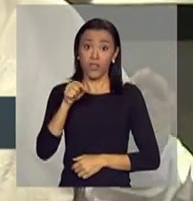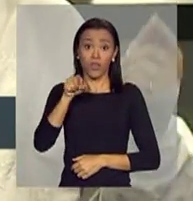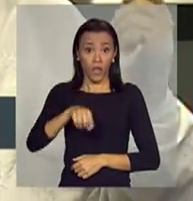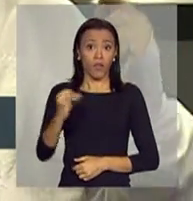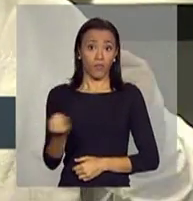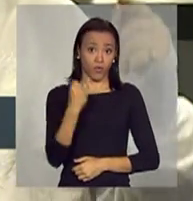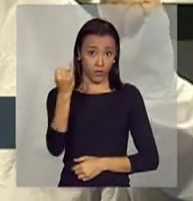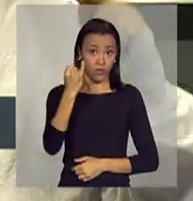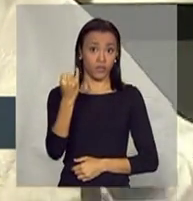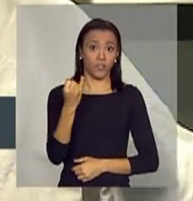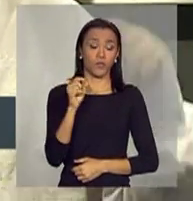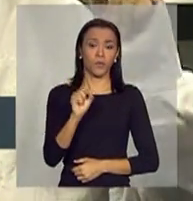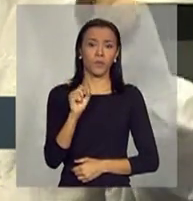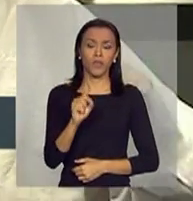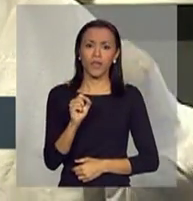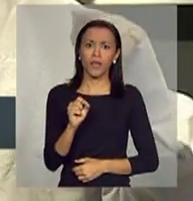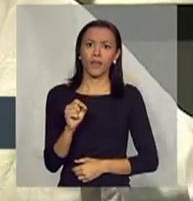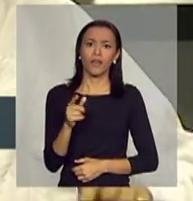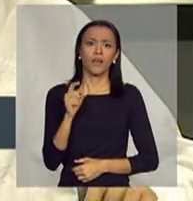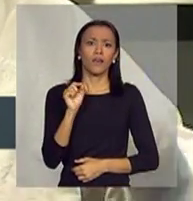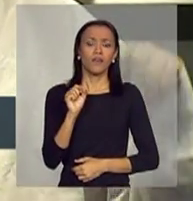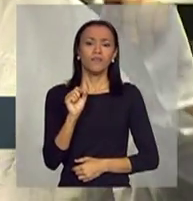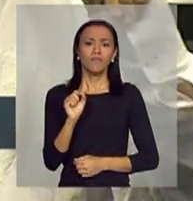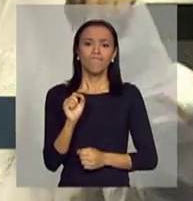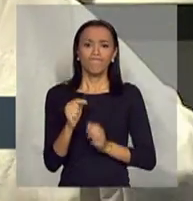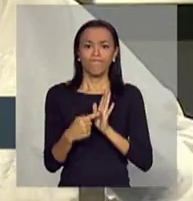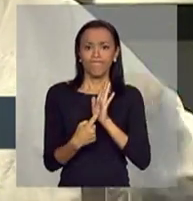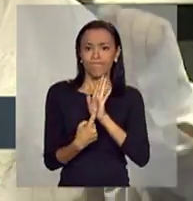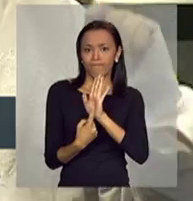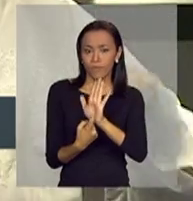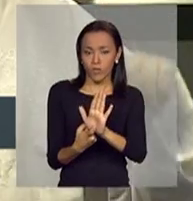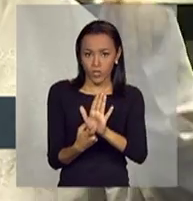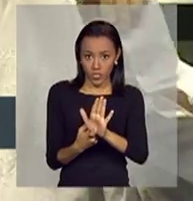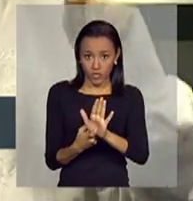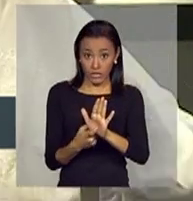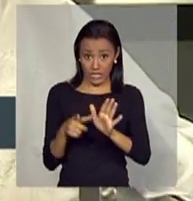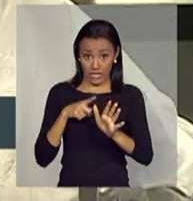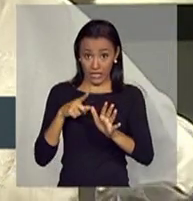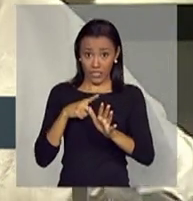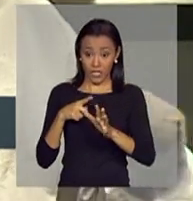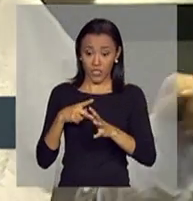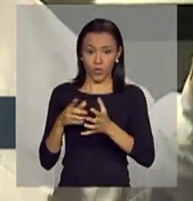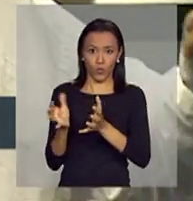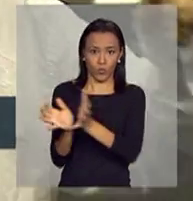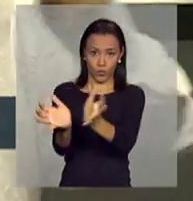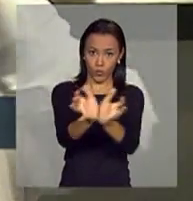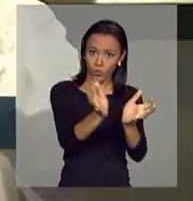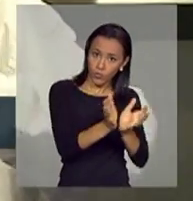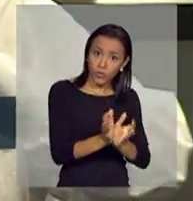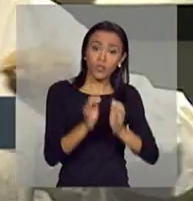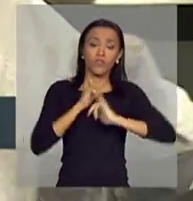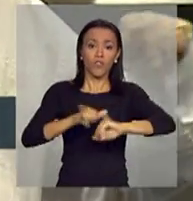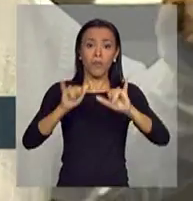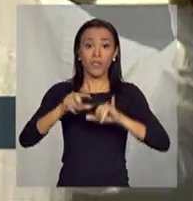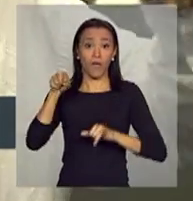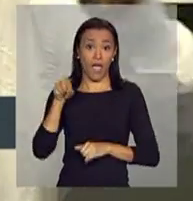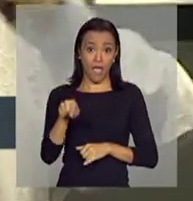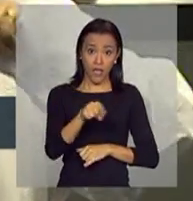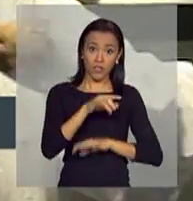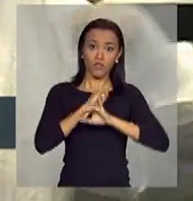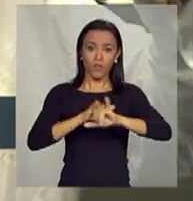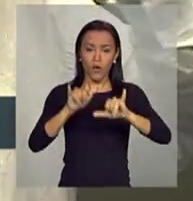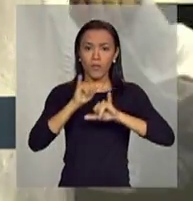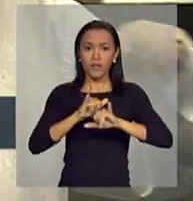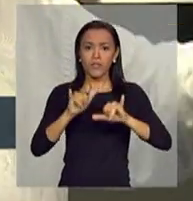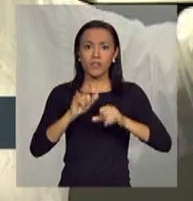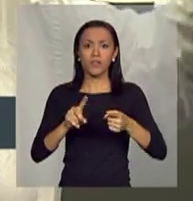é que, dada a extraordinária capilaridade que existe entre os órgãos de informação, essa informação circula entre